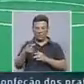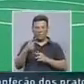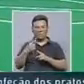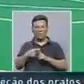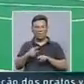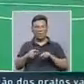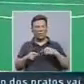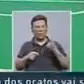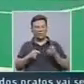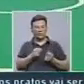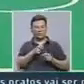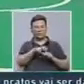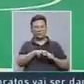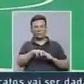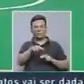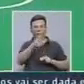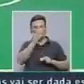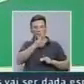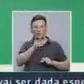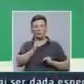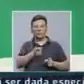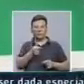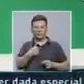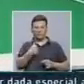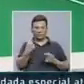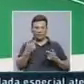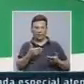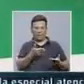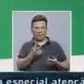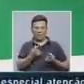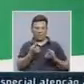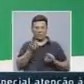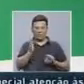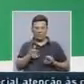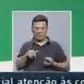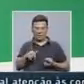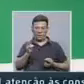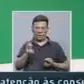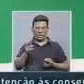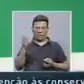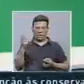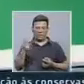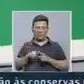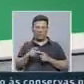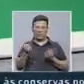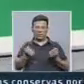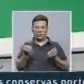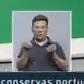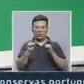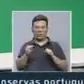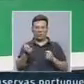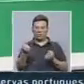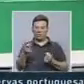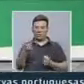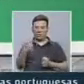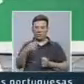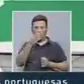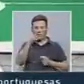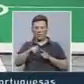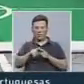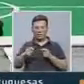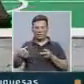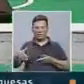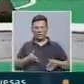outras modalidades é que vão ser aqui praticadas? Temos algumas que já cá estão há alguns anos, como a condução autónoma, veículos que andam numa espécie